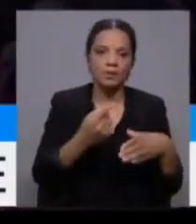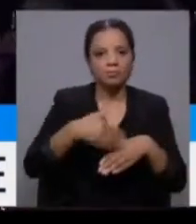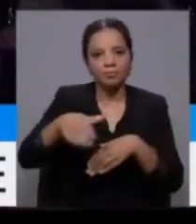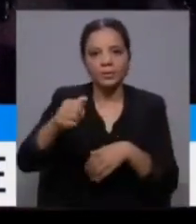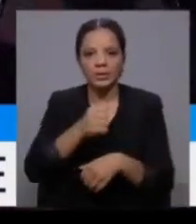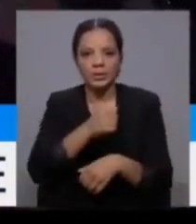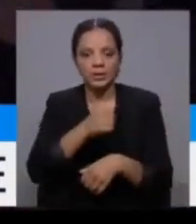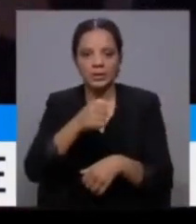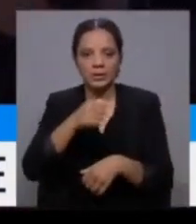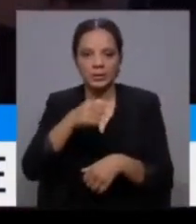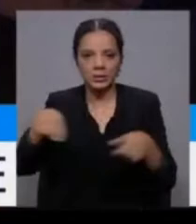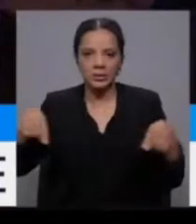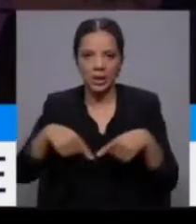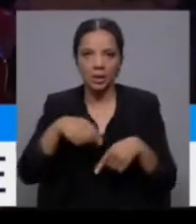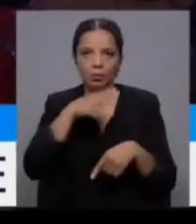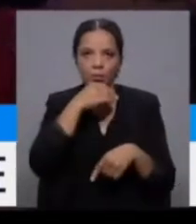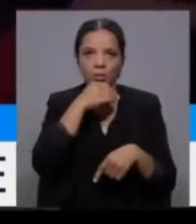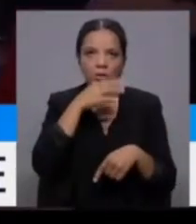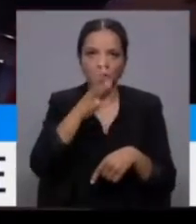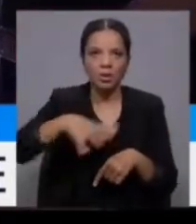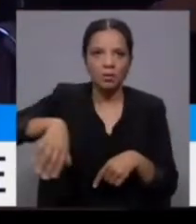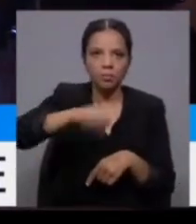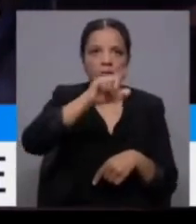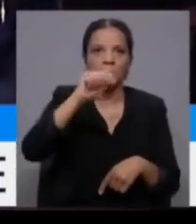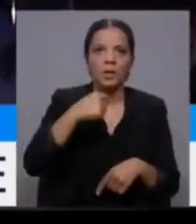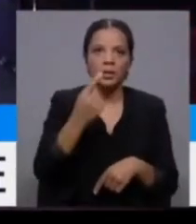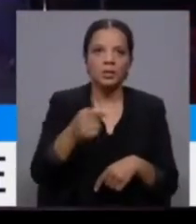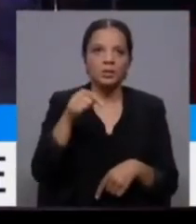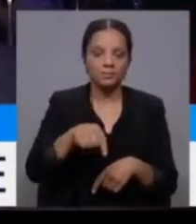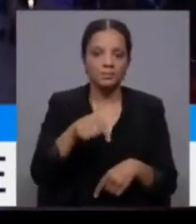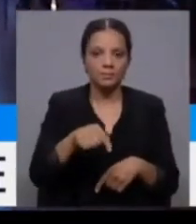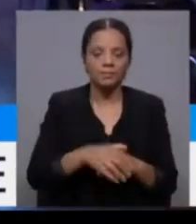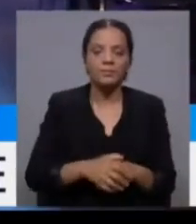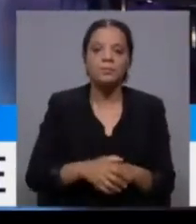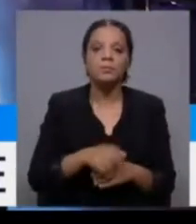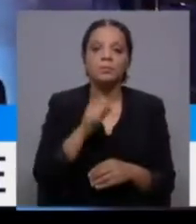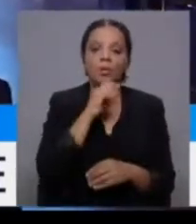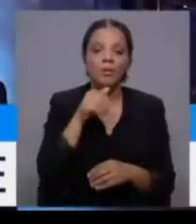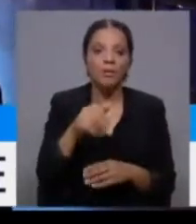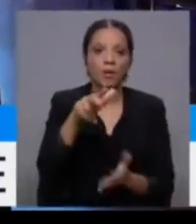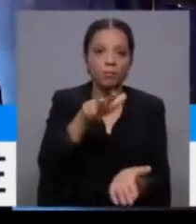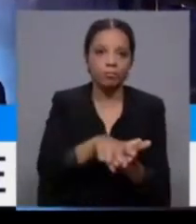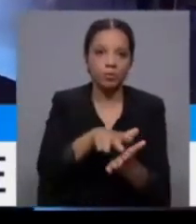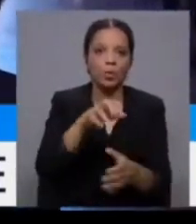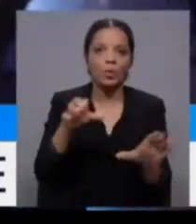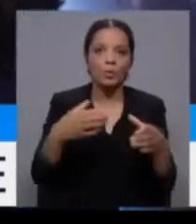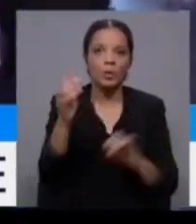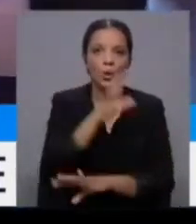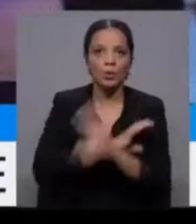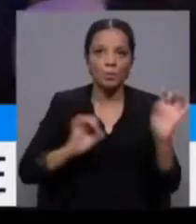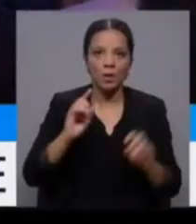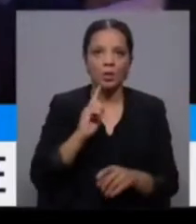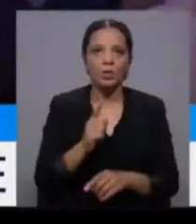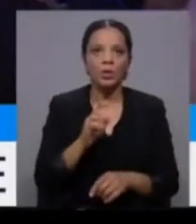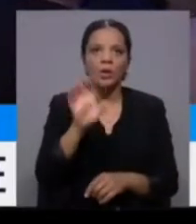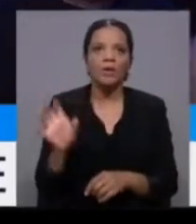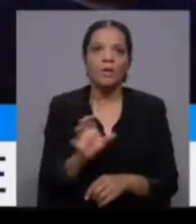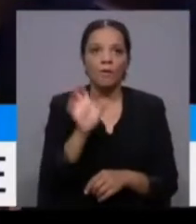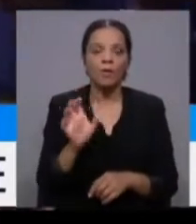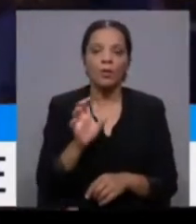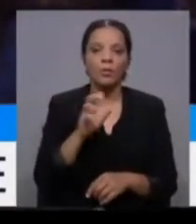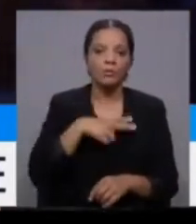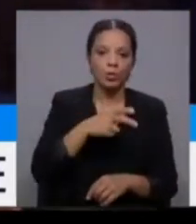pela polícia. Duarte Cordeiro anunciou também nesta conferência que pode estar iminente a aprovação pela Comissão Europeia do mecanismo